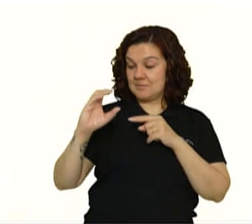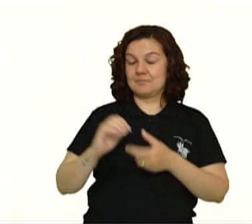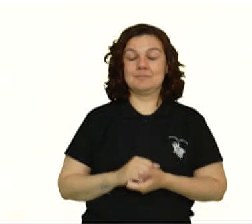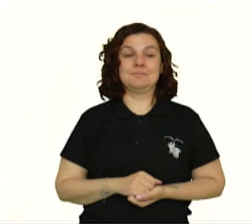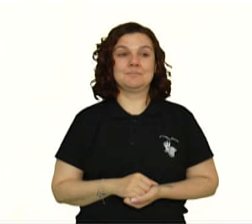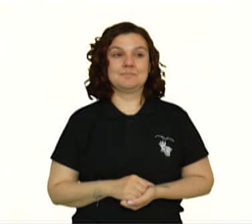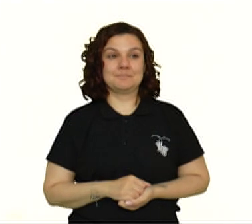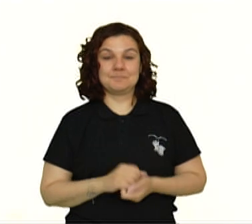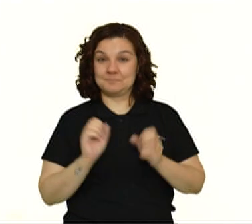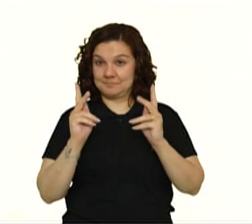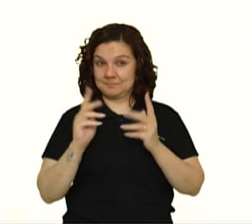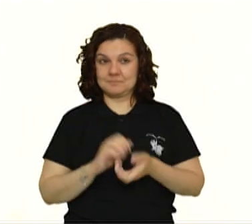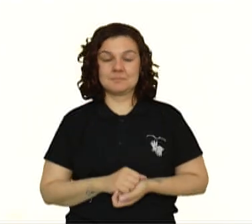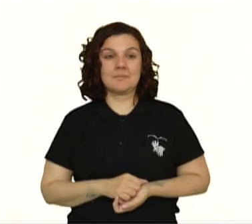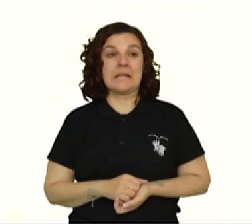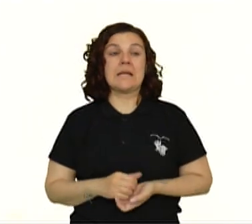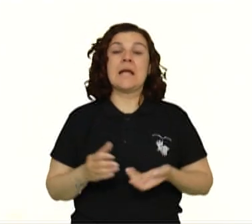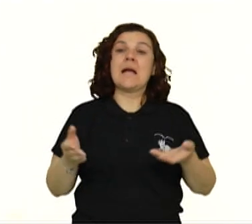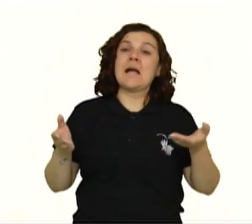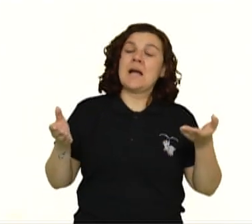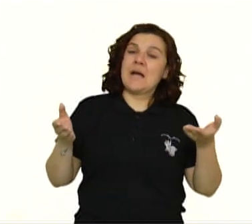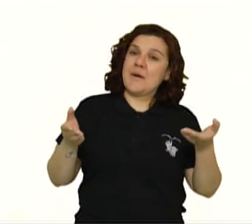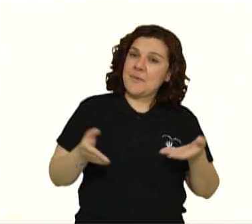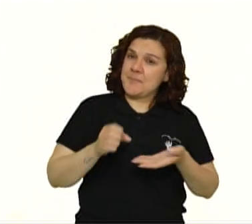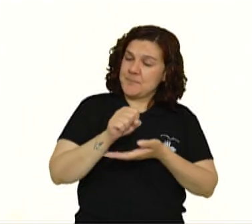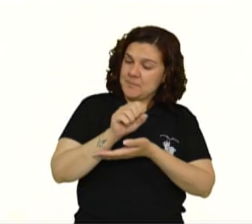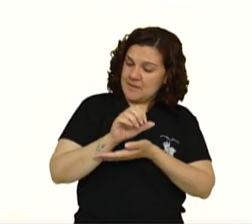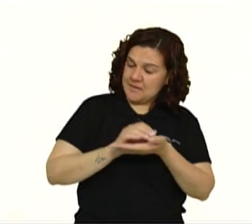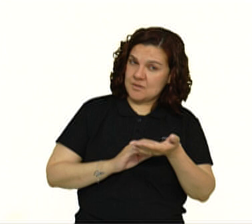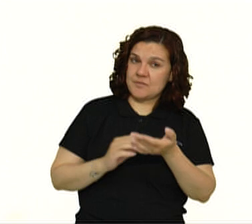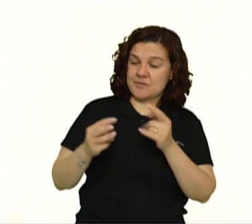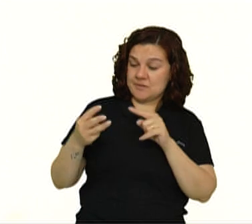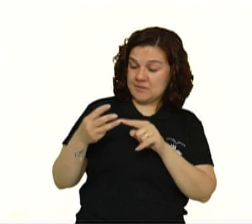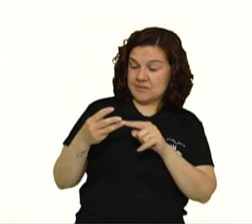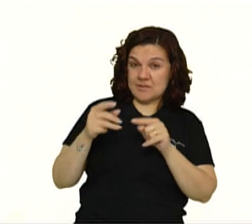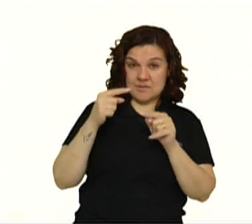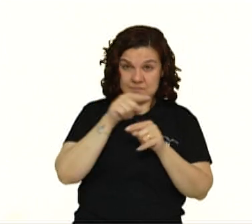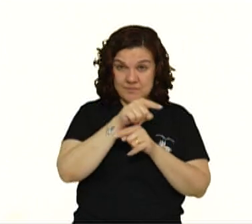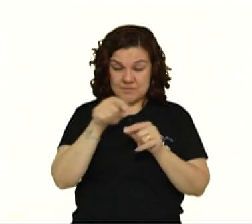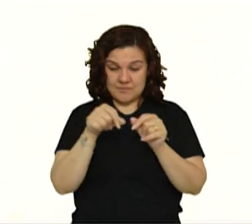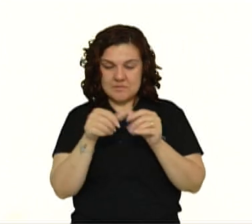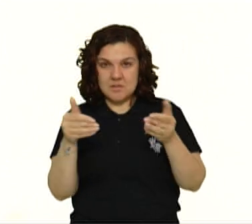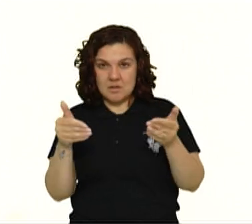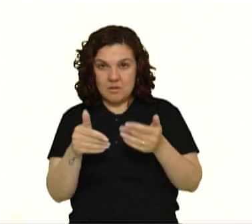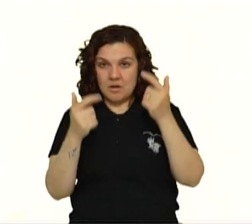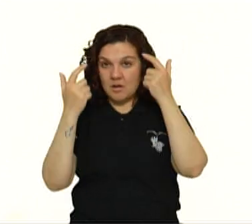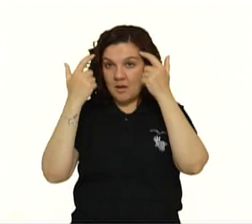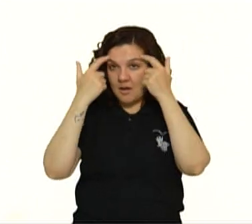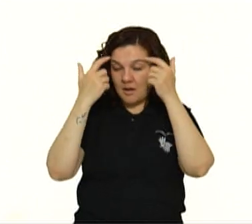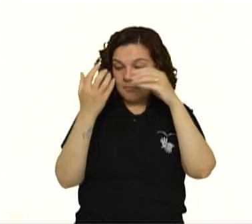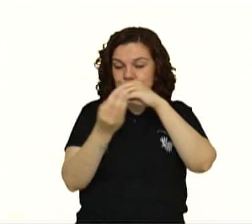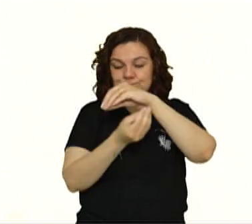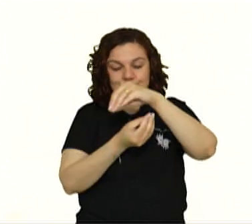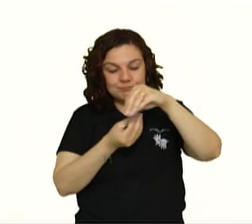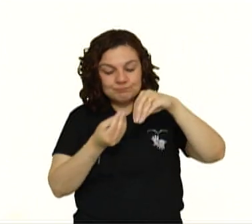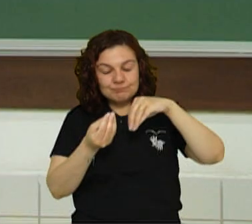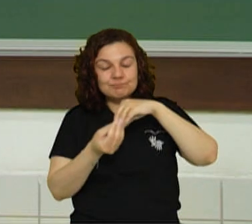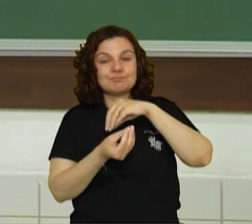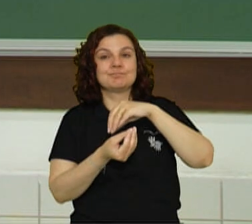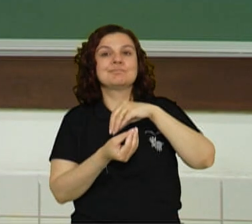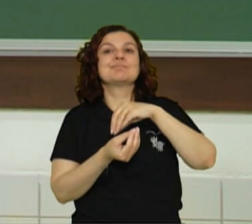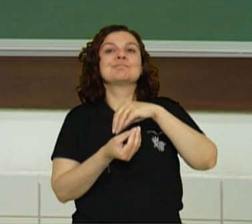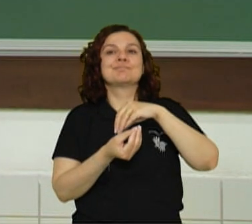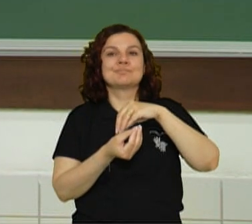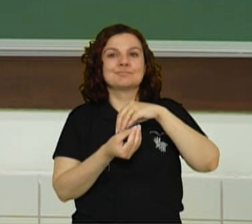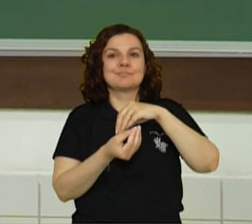C. Tá bom? Esse exercício 3 que você vai ver agora, ele vem com essa mistura